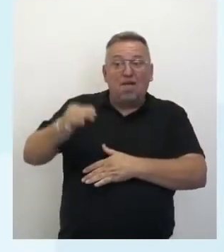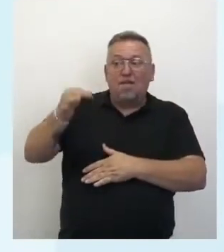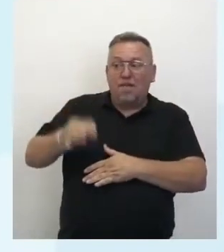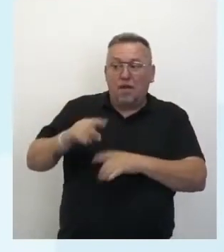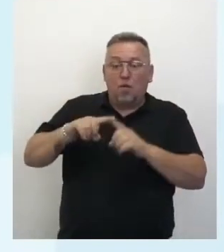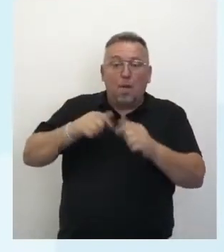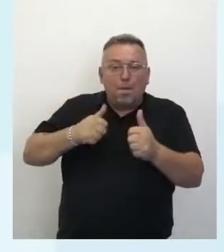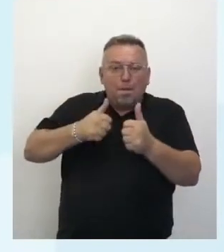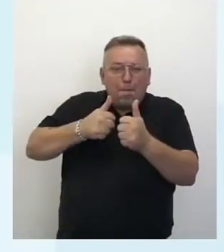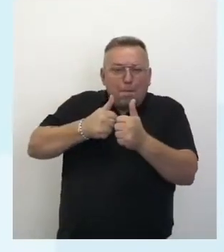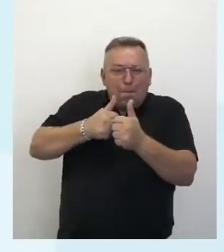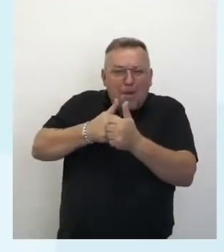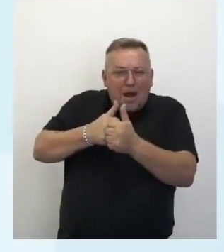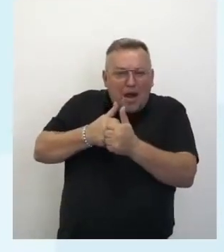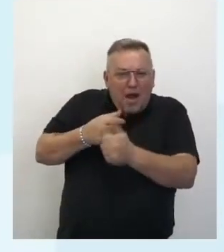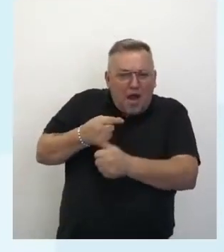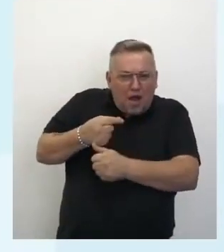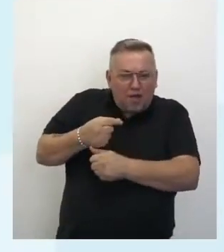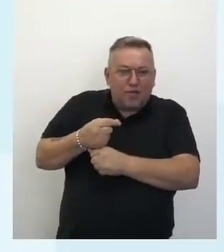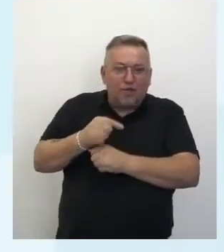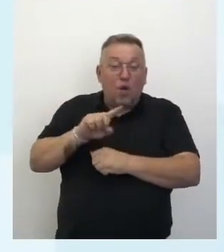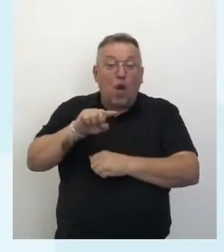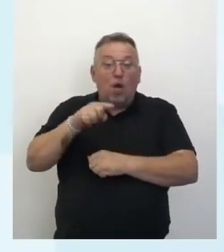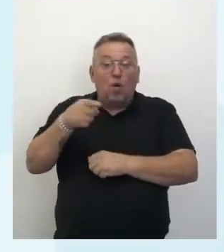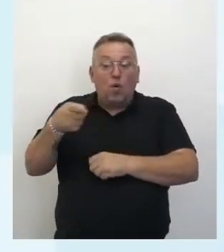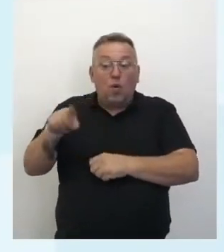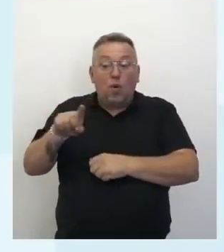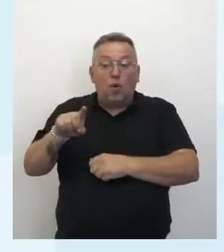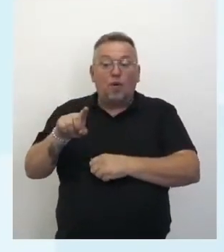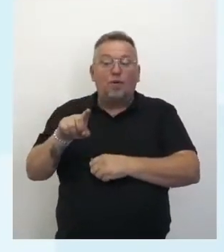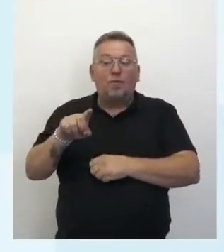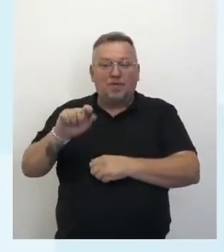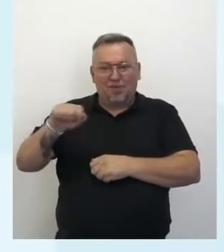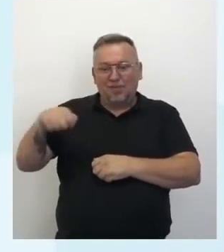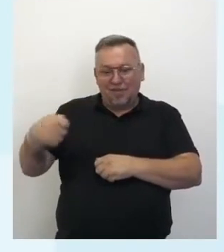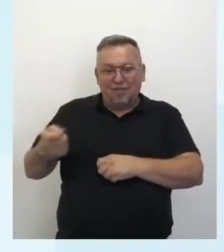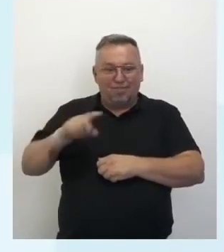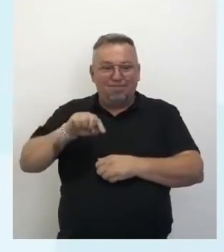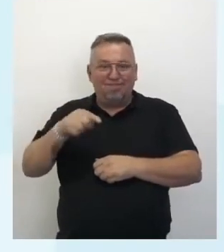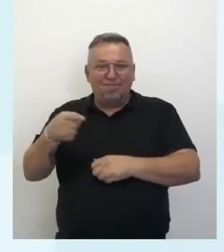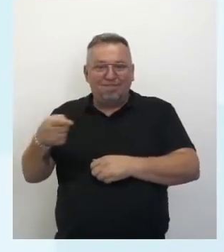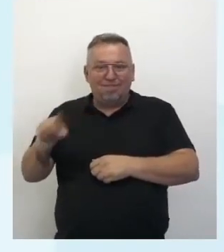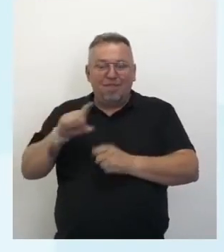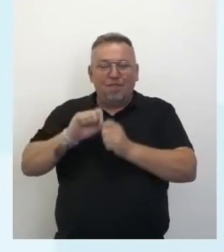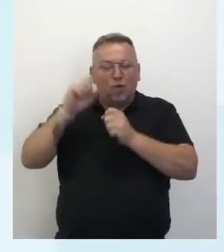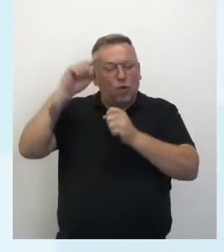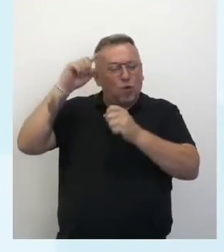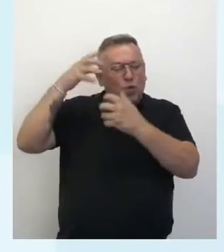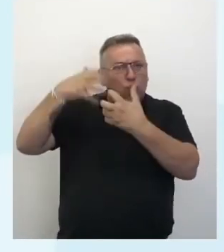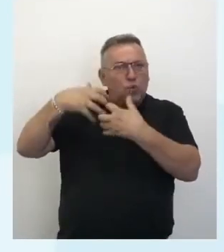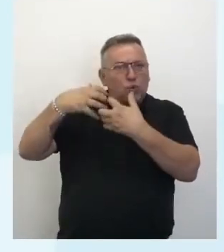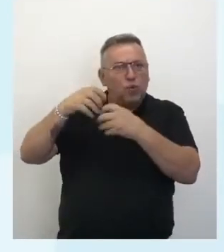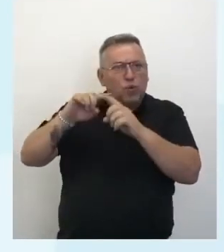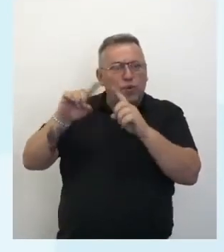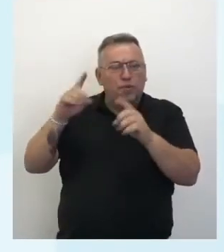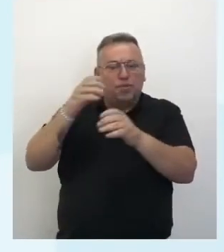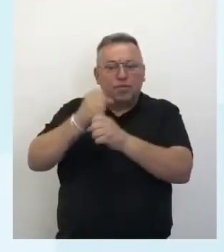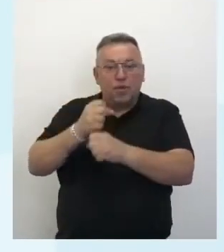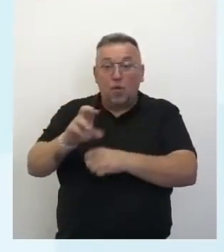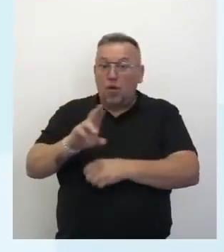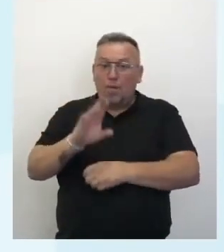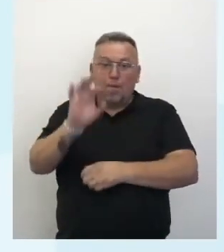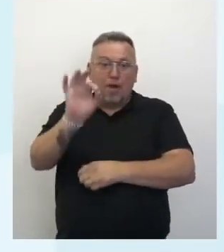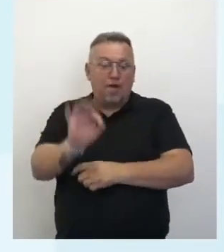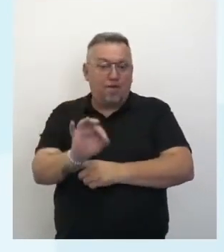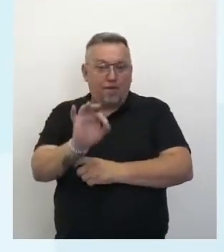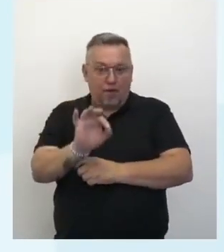exato. A estimativa, né, acelera o cálculo mental, então eu posso tentar ali fazer um cálculo mental, mas não sendo a resposta